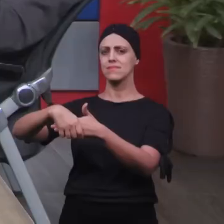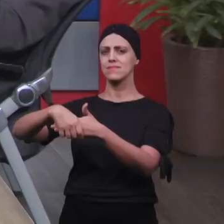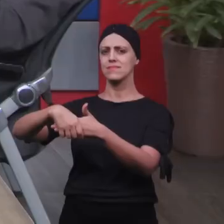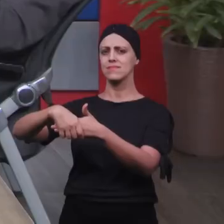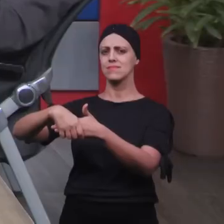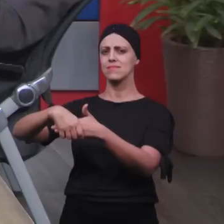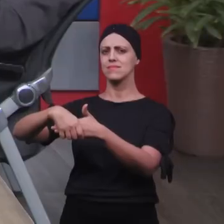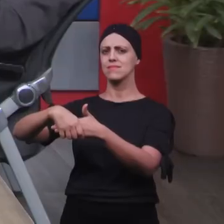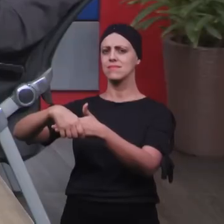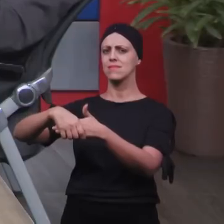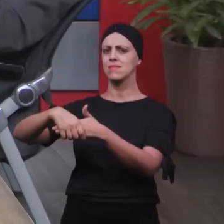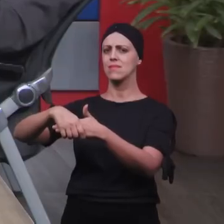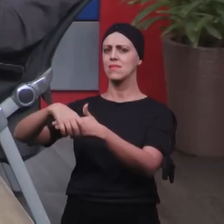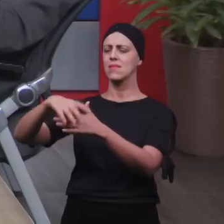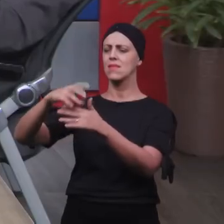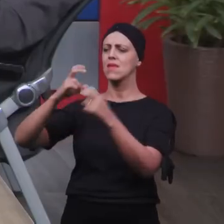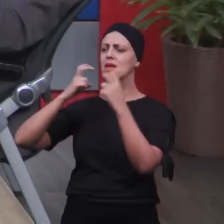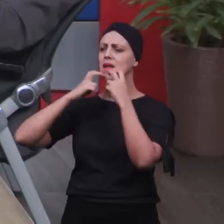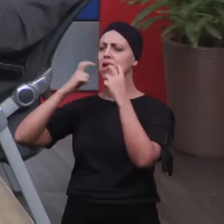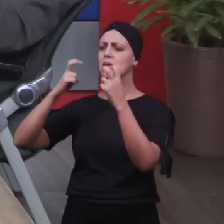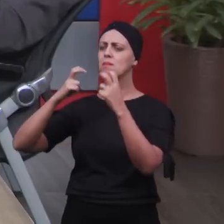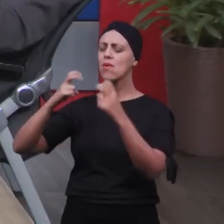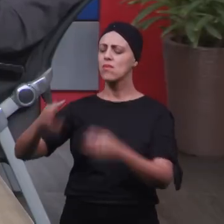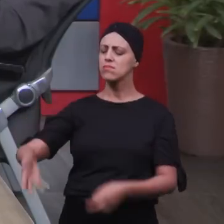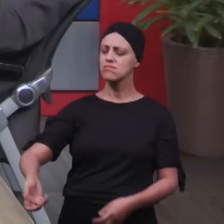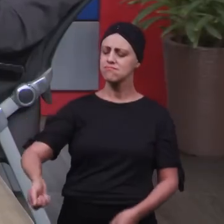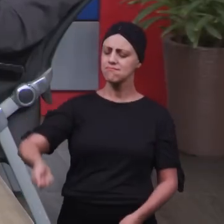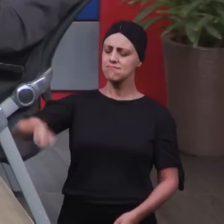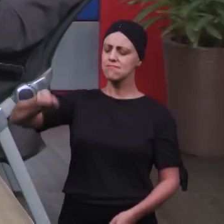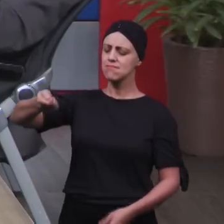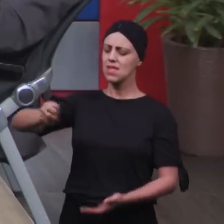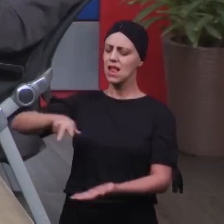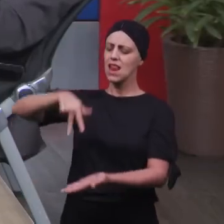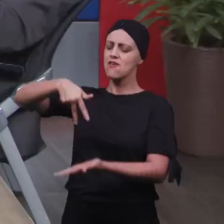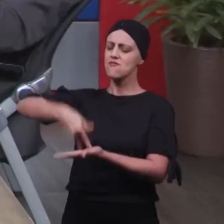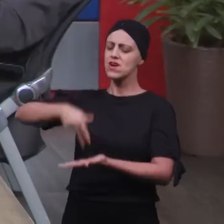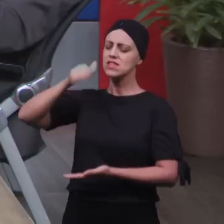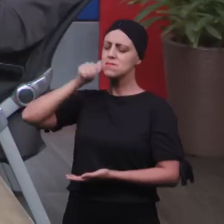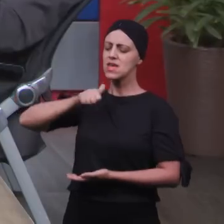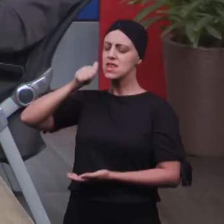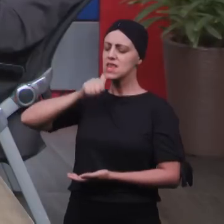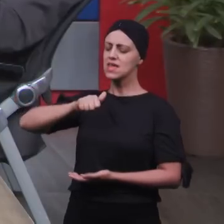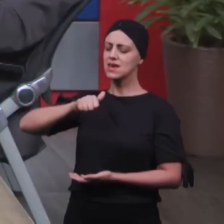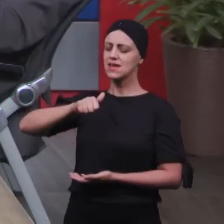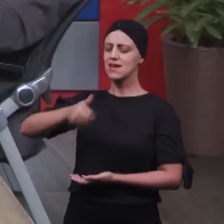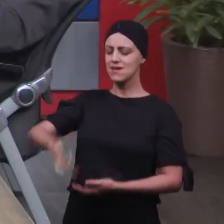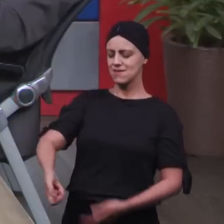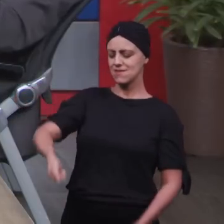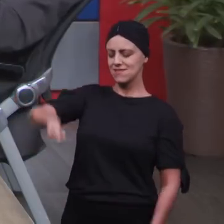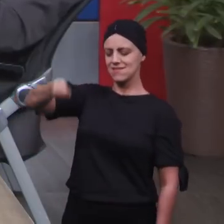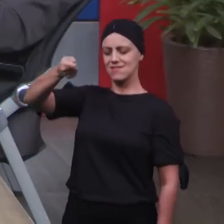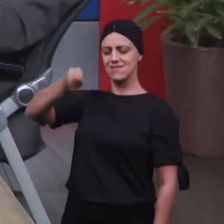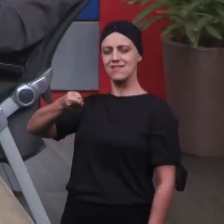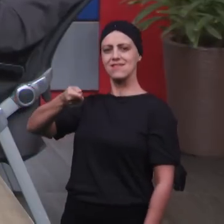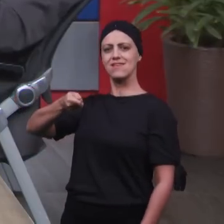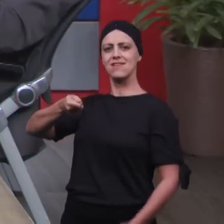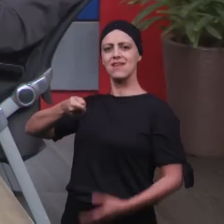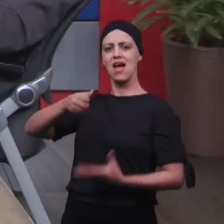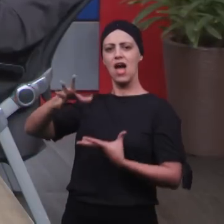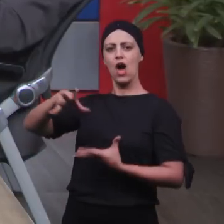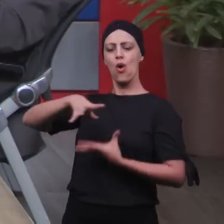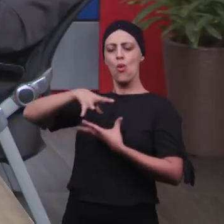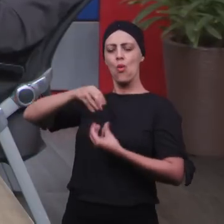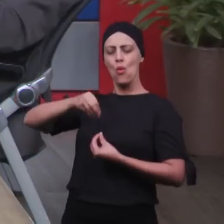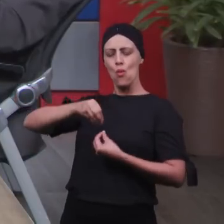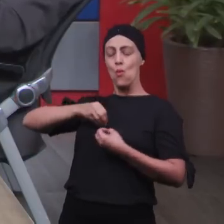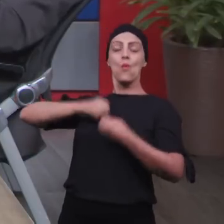clamou dizendo: levanta-te, menina. Aleluia. Que maravilha. E o seu espírito voltou. Aleluia. E ela